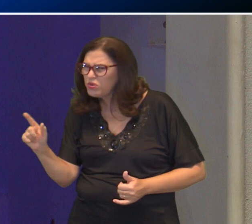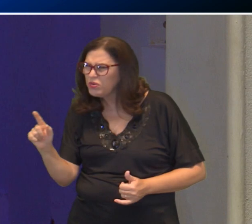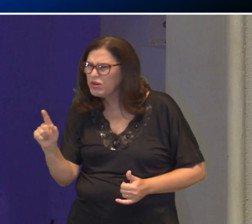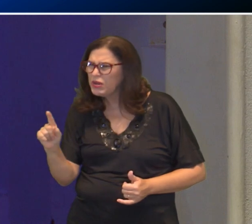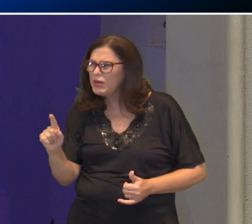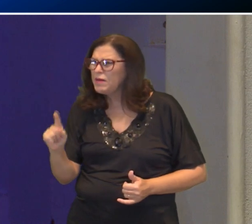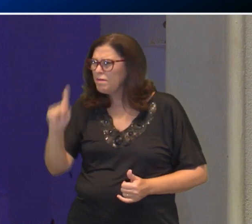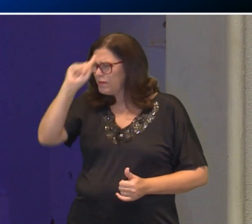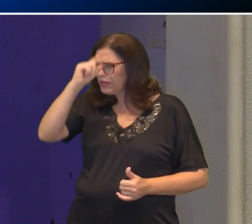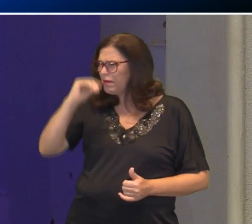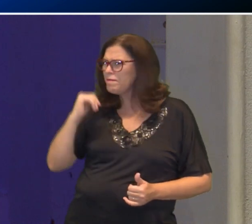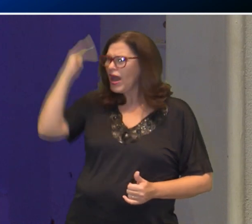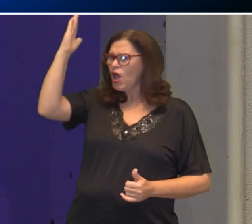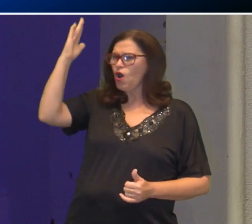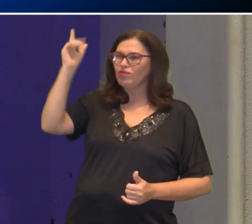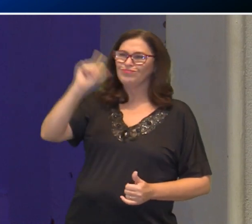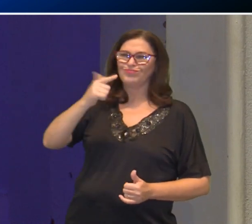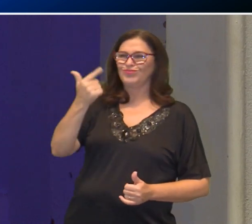estes.